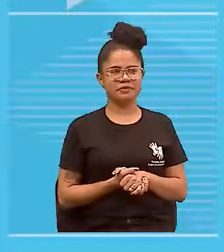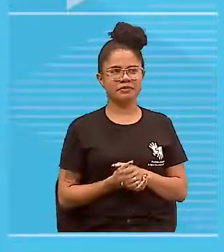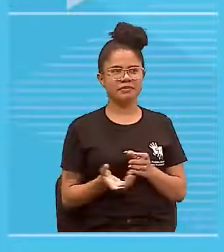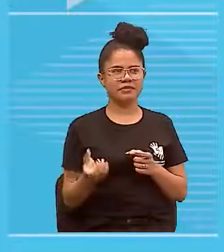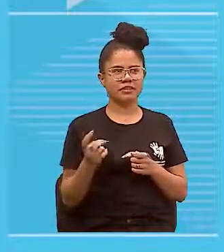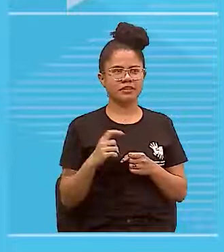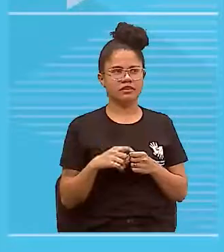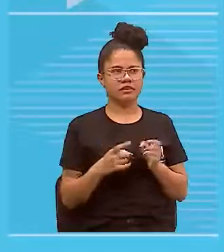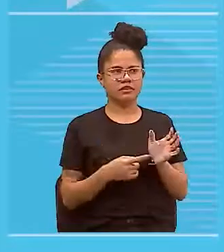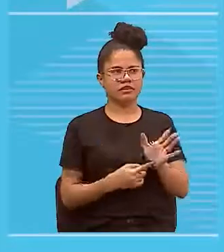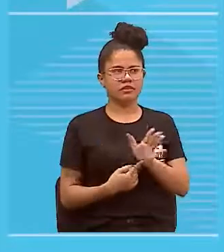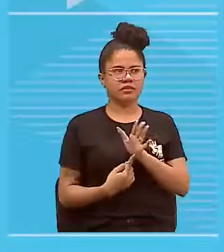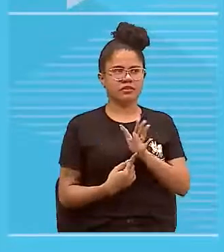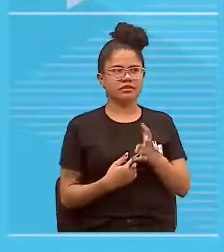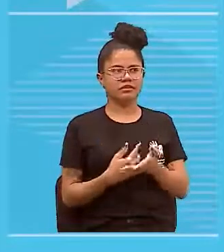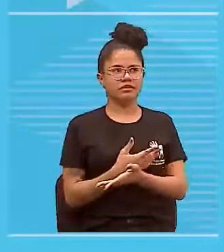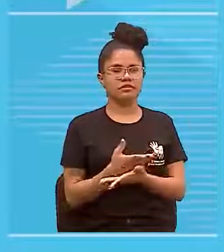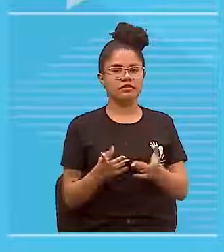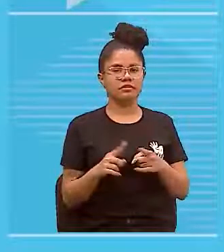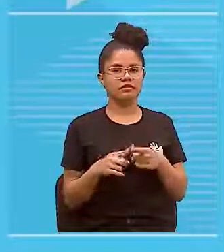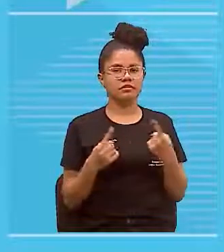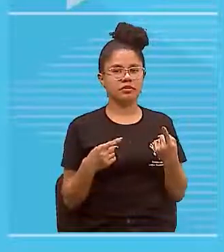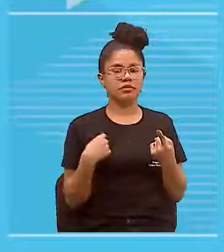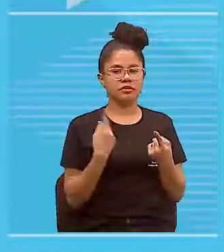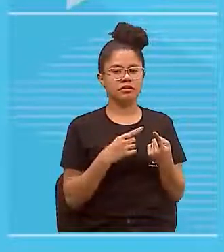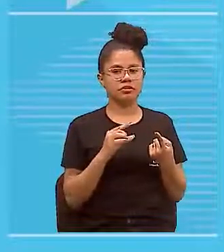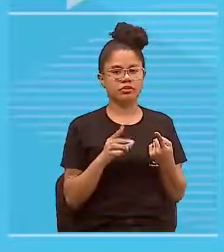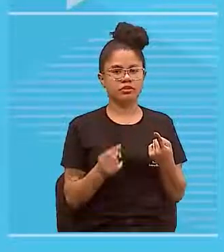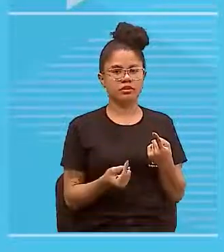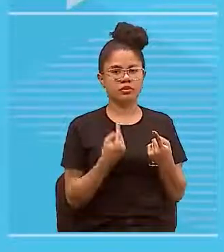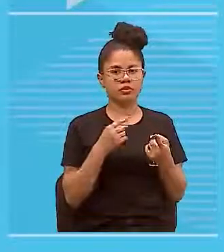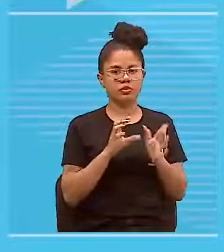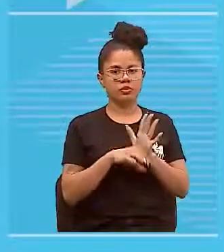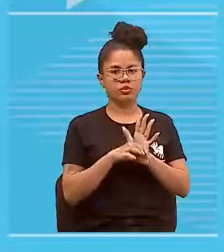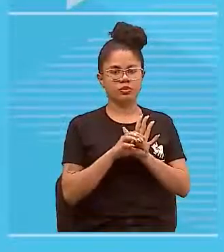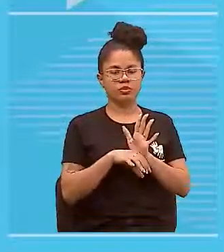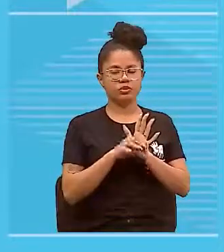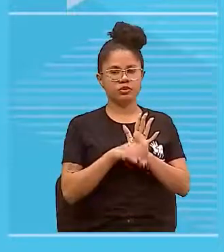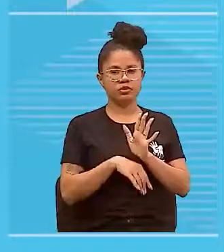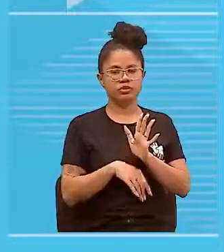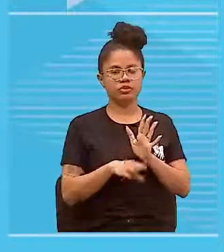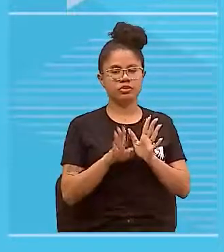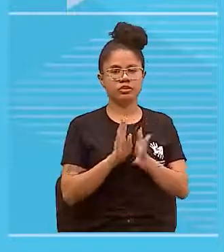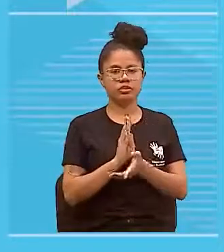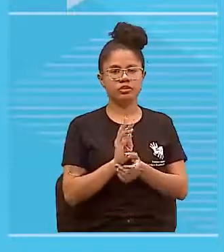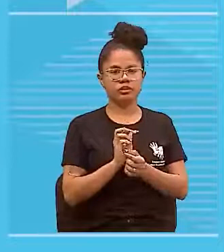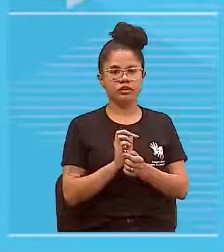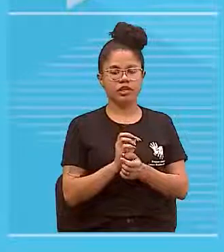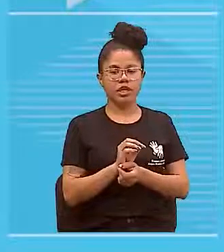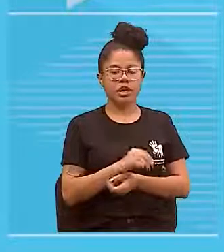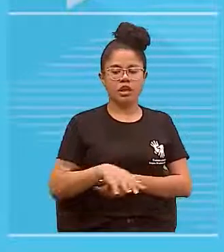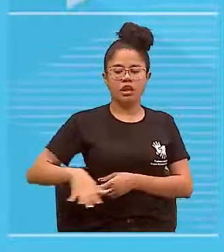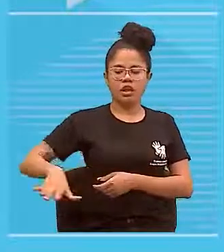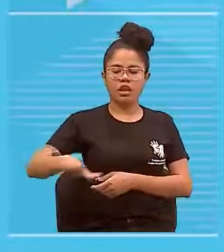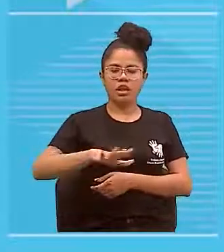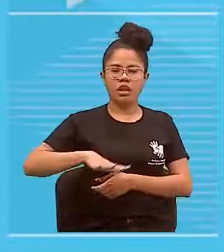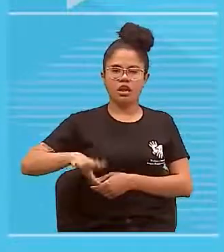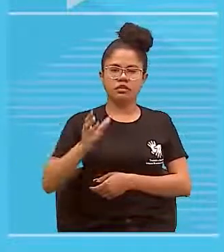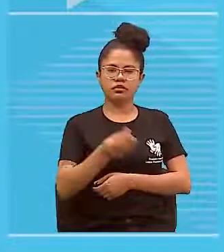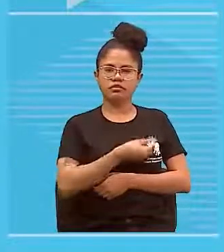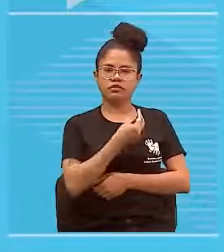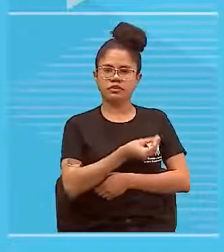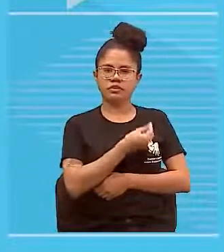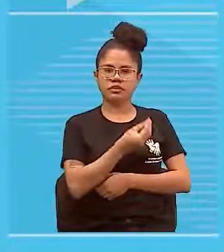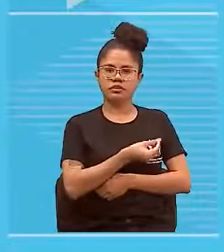aqui, porque, ixi Maria, ficou na outra aula, mas a gente só tinha mais um conceito de biosfera, né? E a biosfera vai ser justamente o que eu tinha